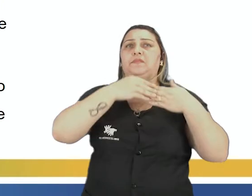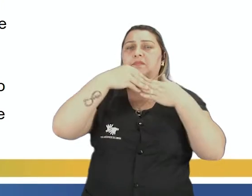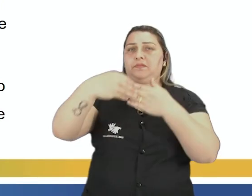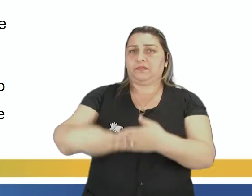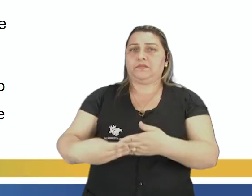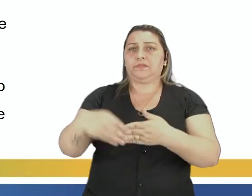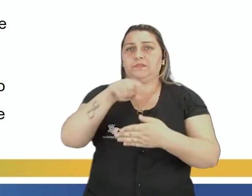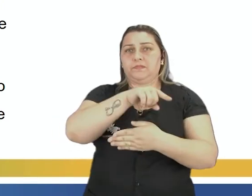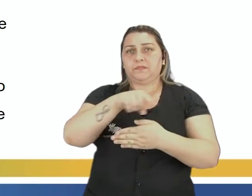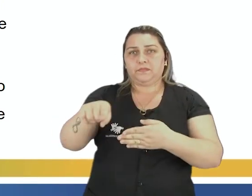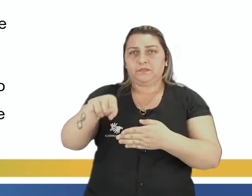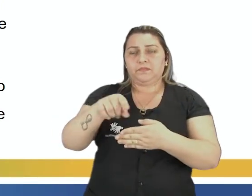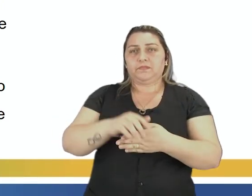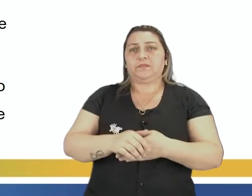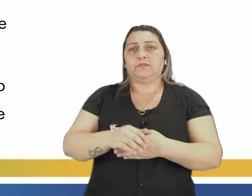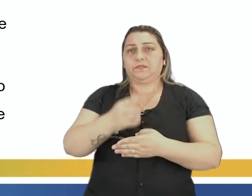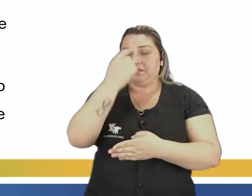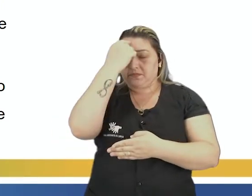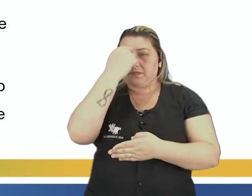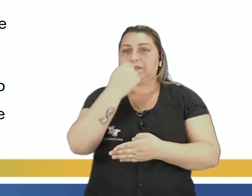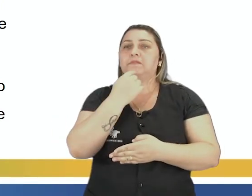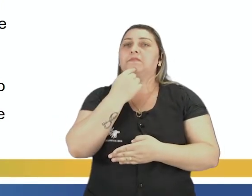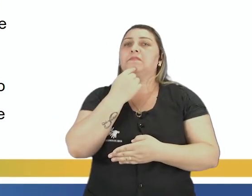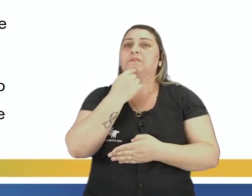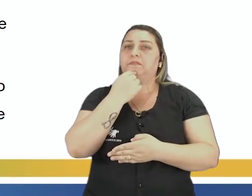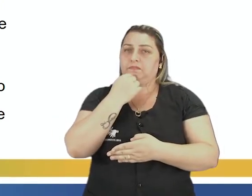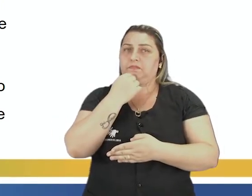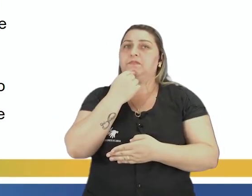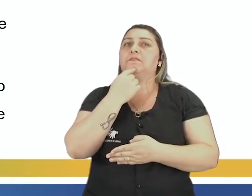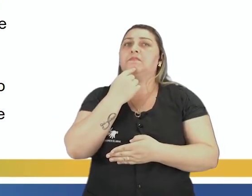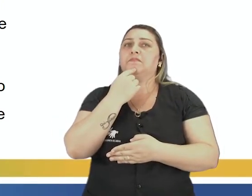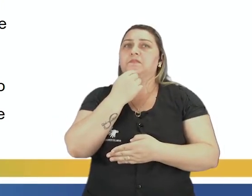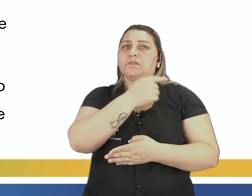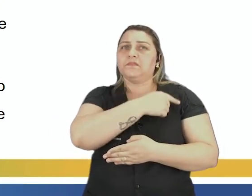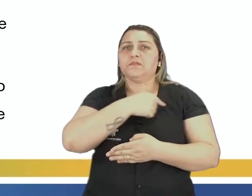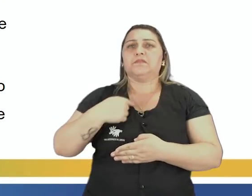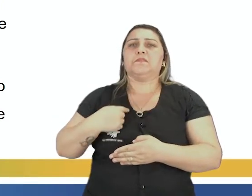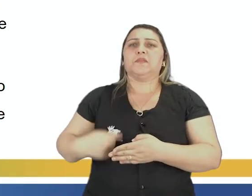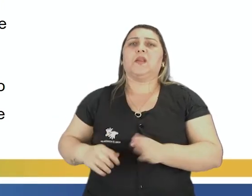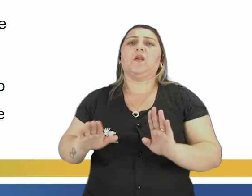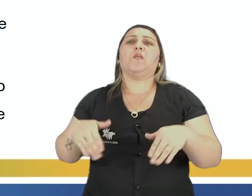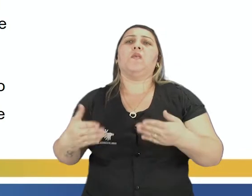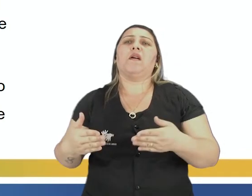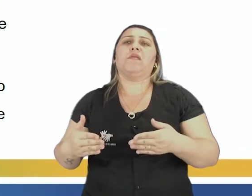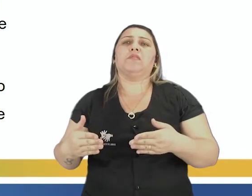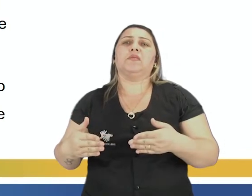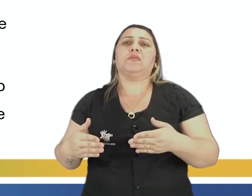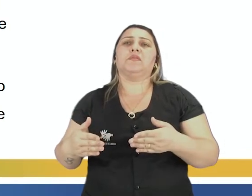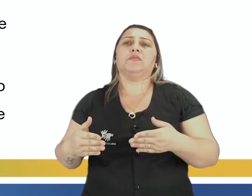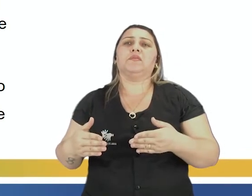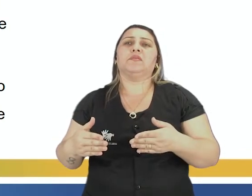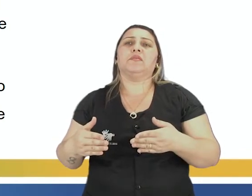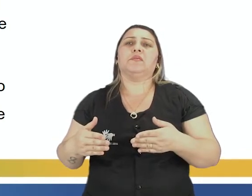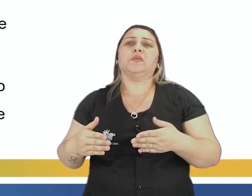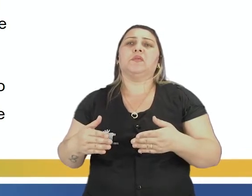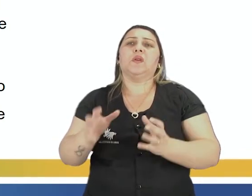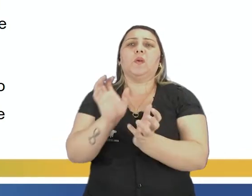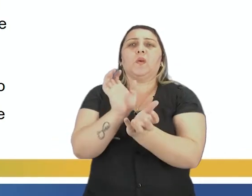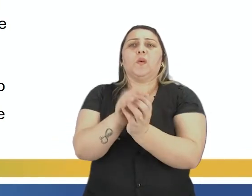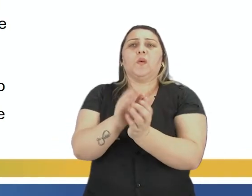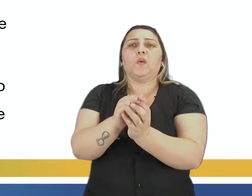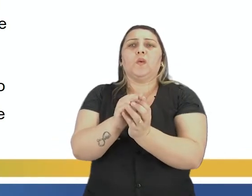Trouxemos aqui para vocês uma imagem que nos remota à China. Qual é essa imagem? É o dragão, né? Mas por